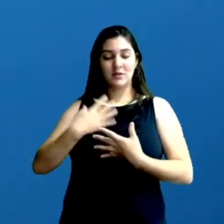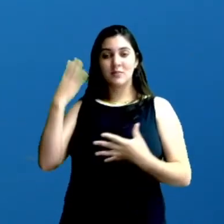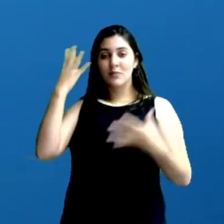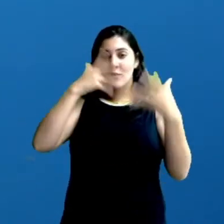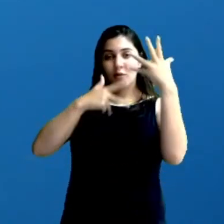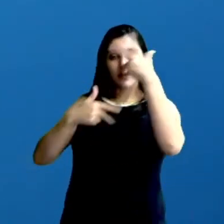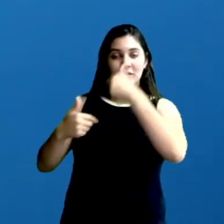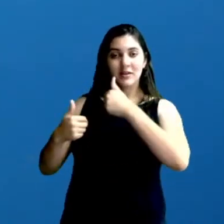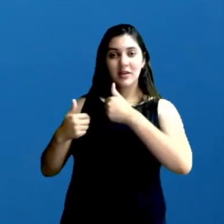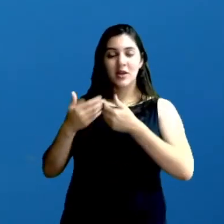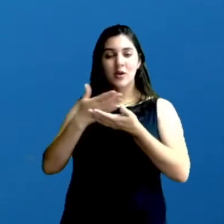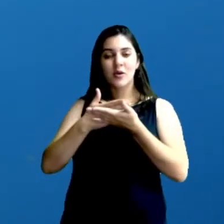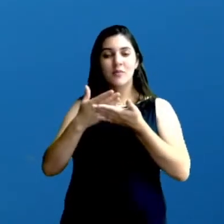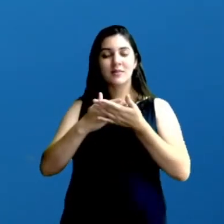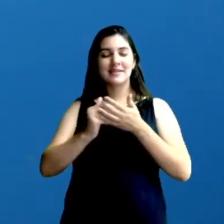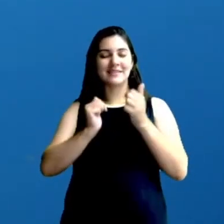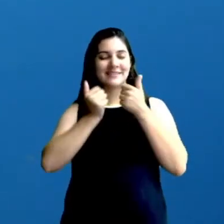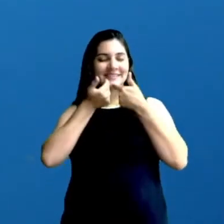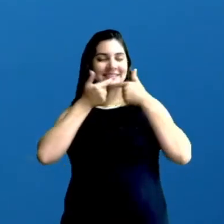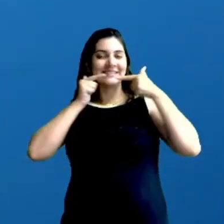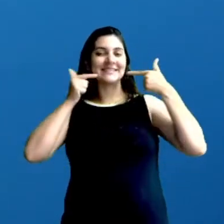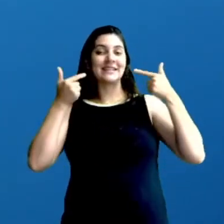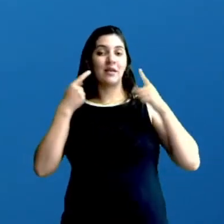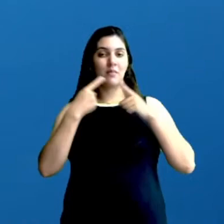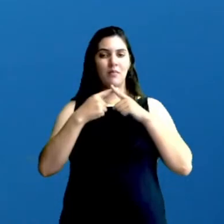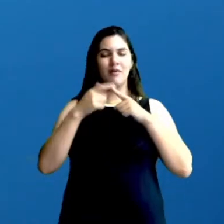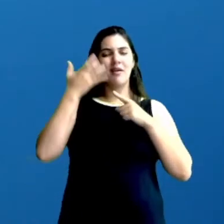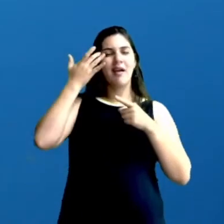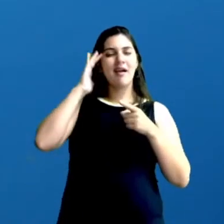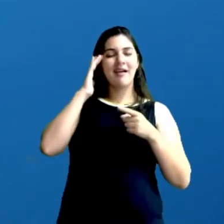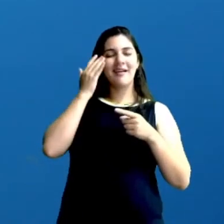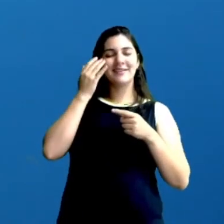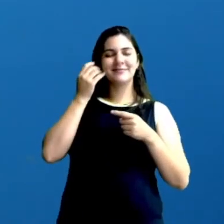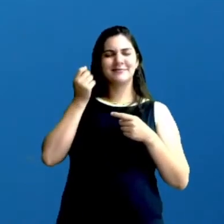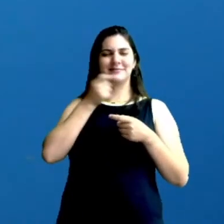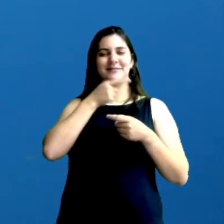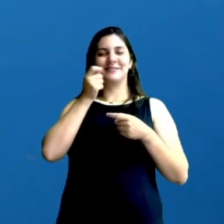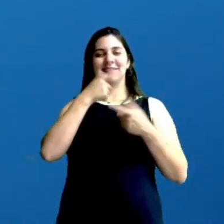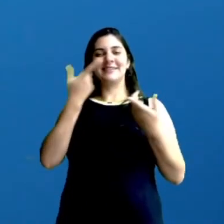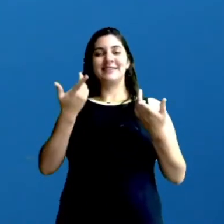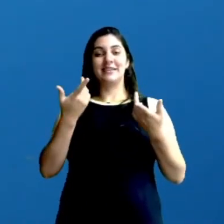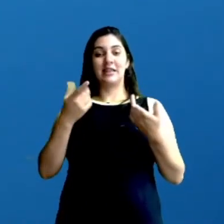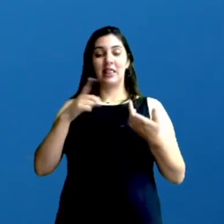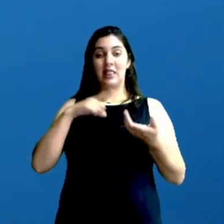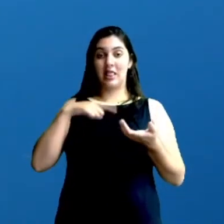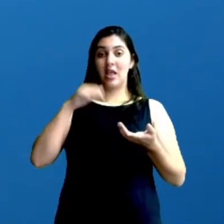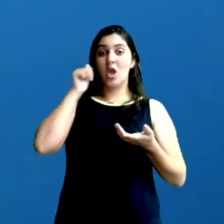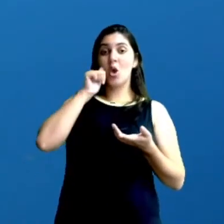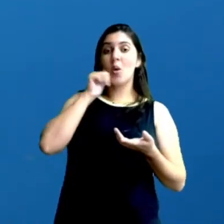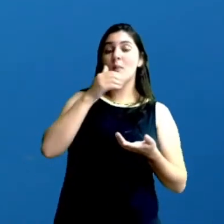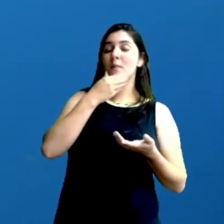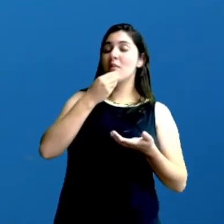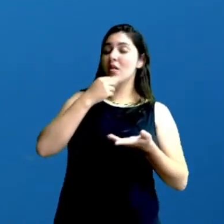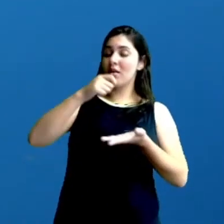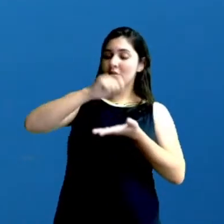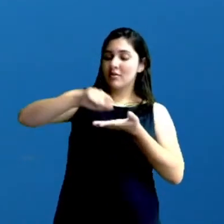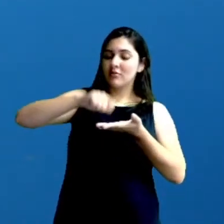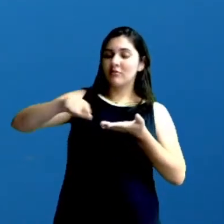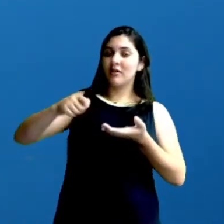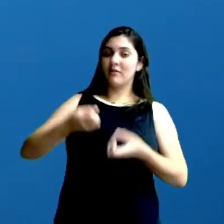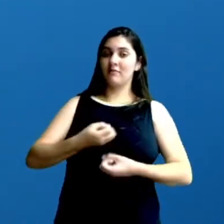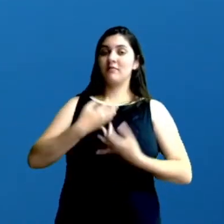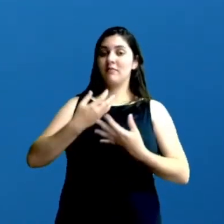bonita e que você começava a rir porque achava super engraçada Então existe os poetas e poetisas que